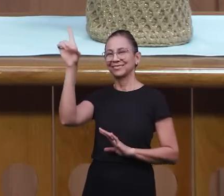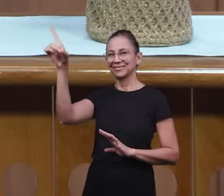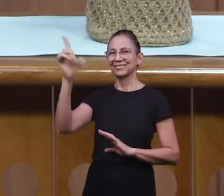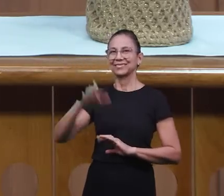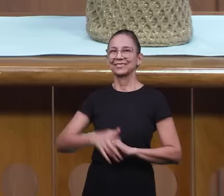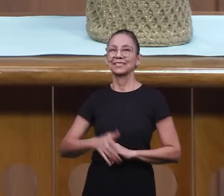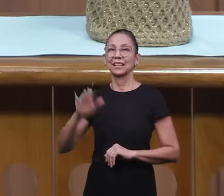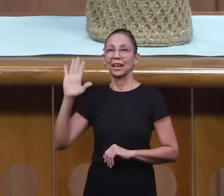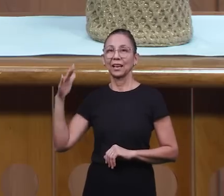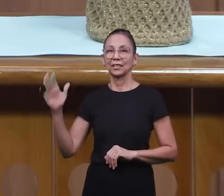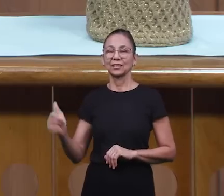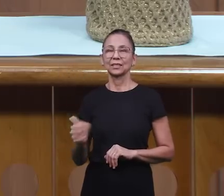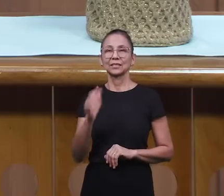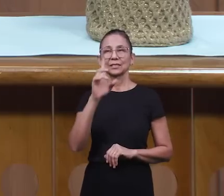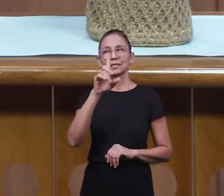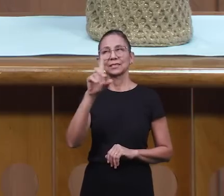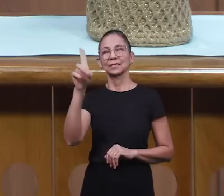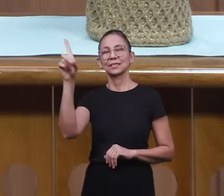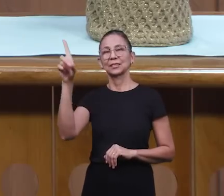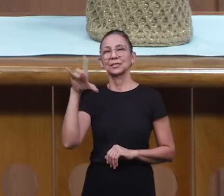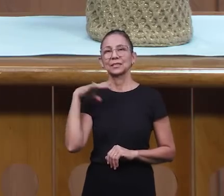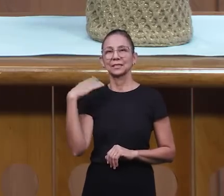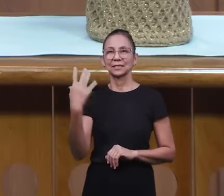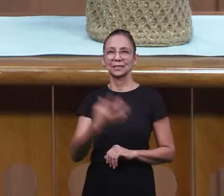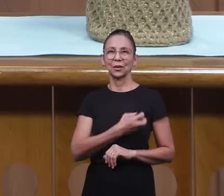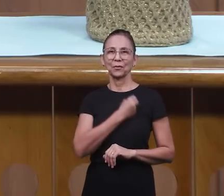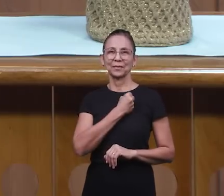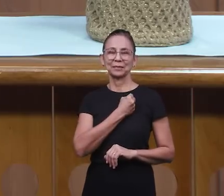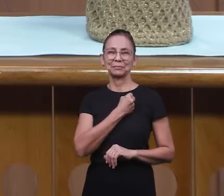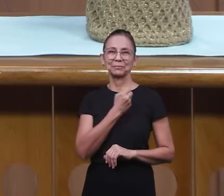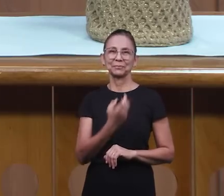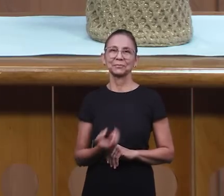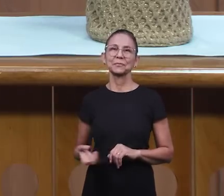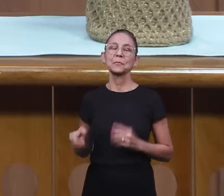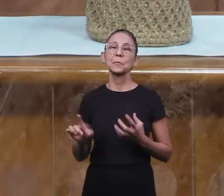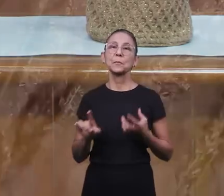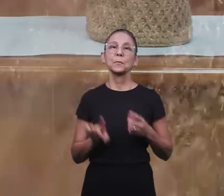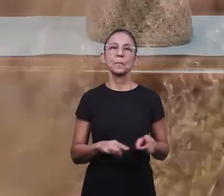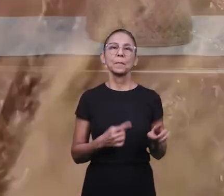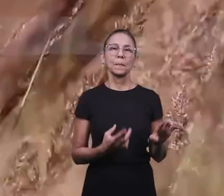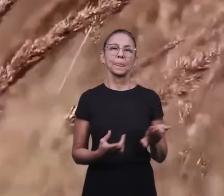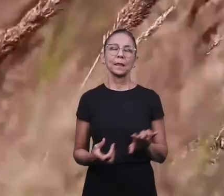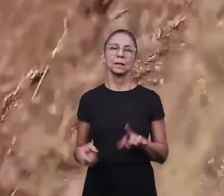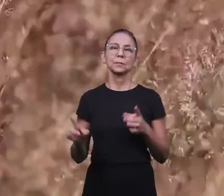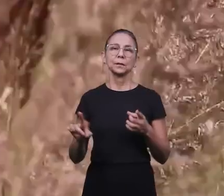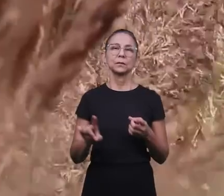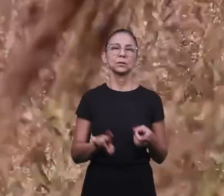Senhor. Vamos estar adorando ao Deus da nossa salvação. Vamos cantar.